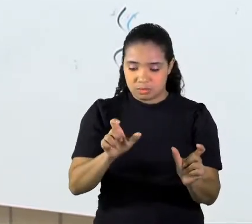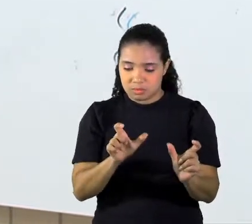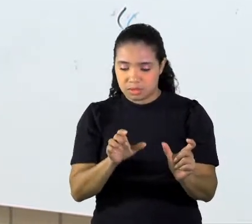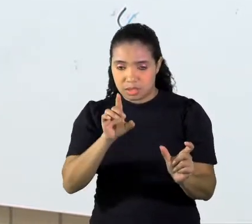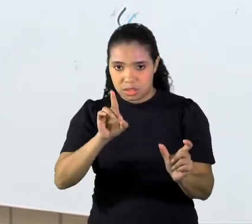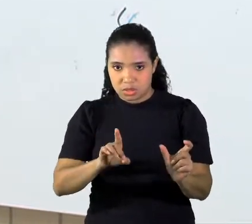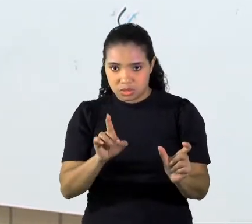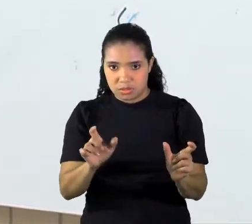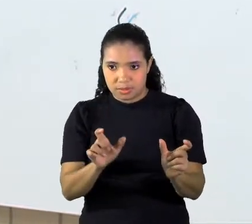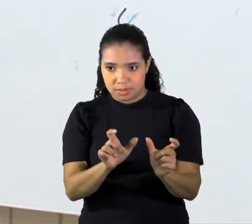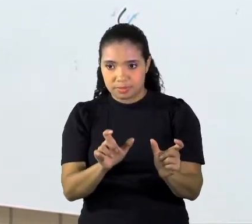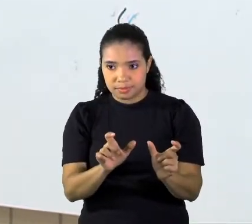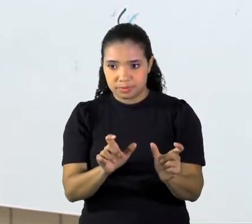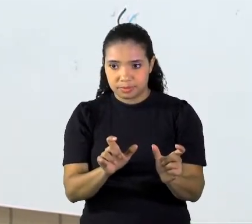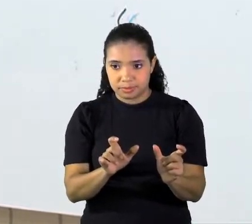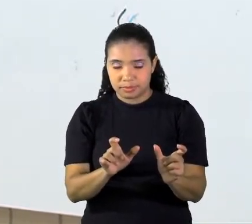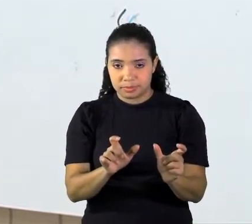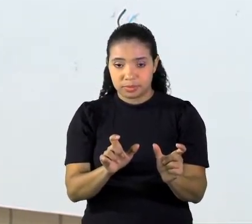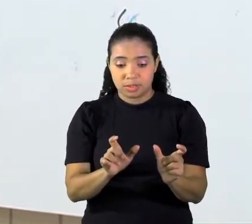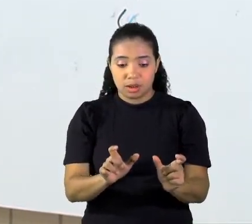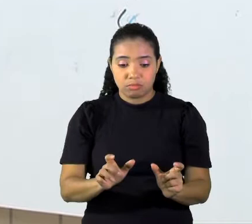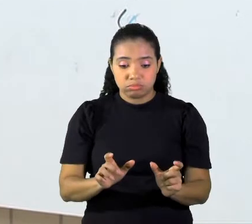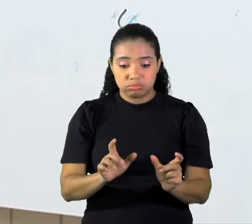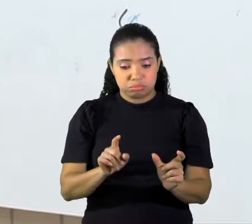fizer isso na parte